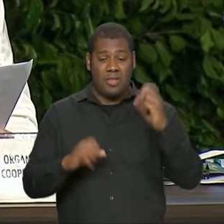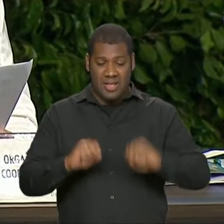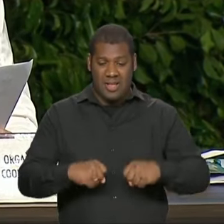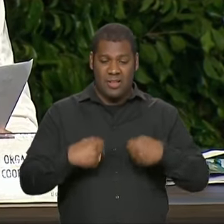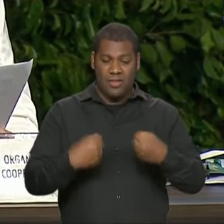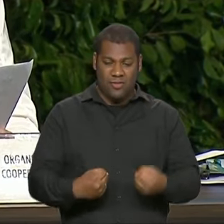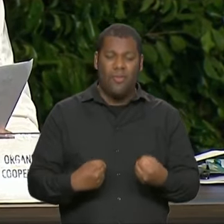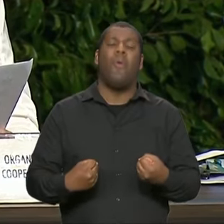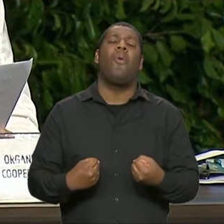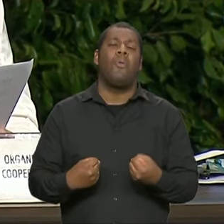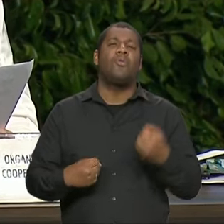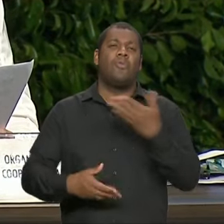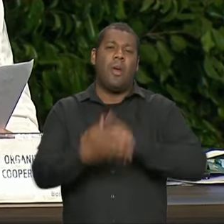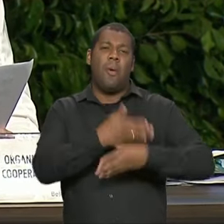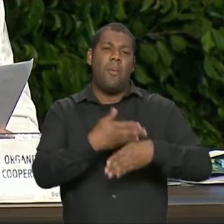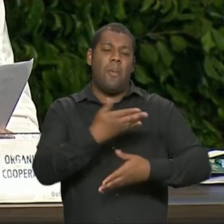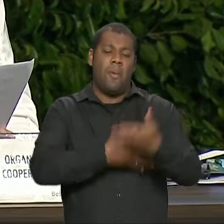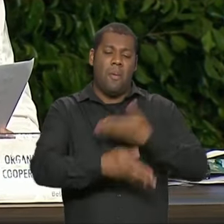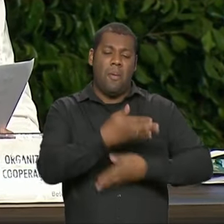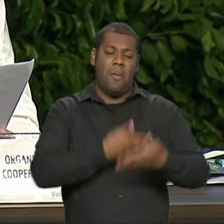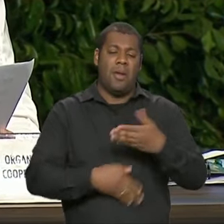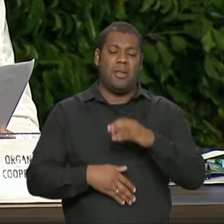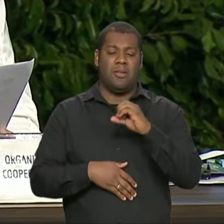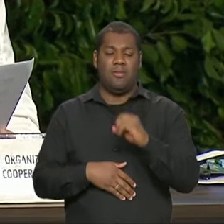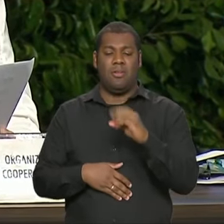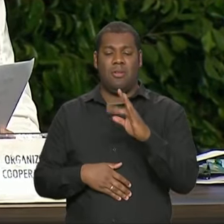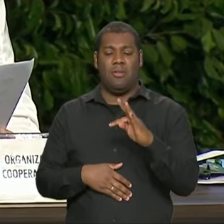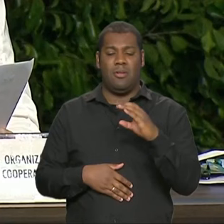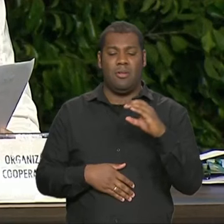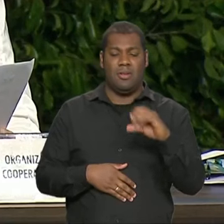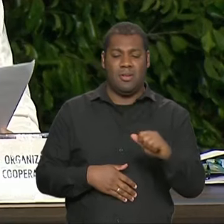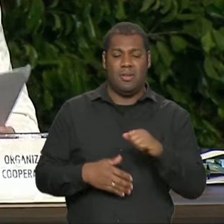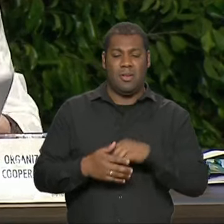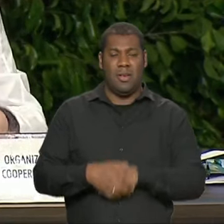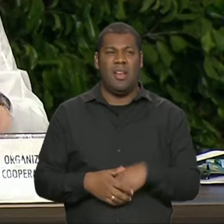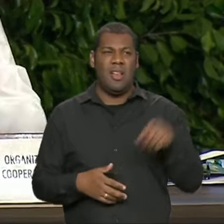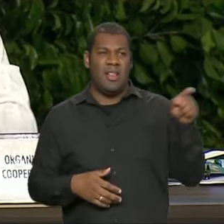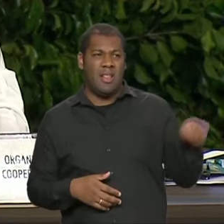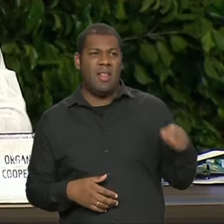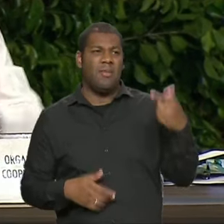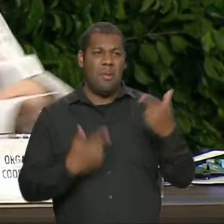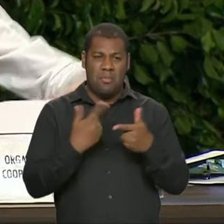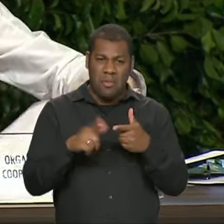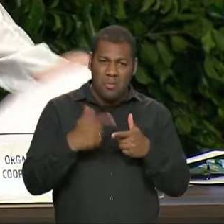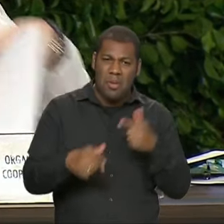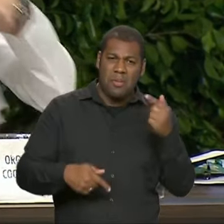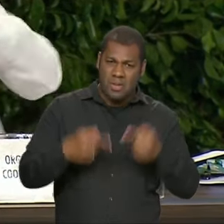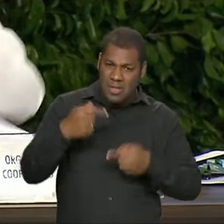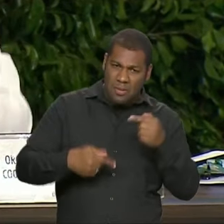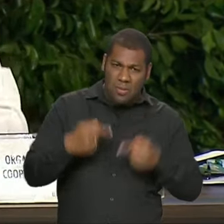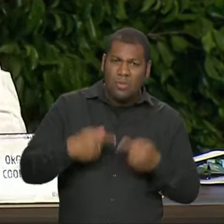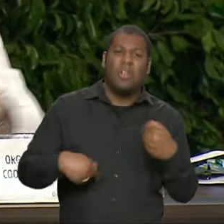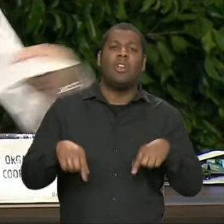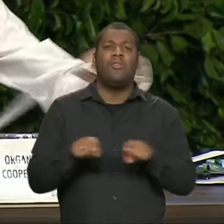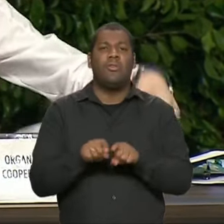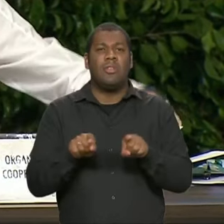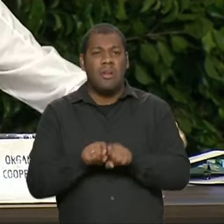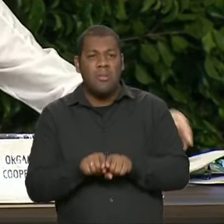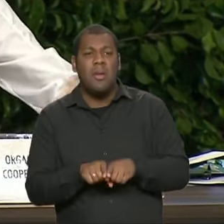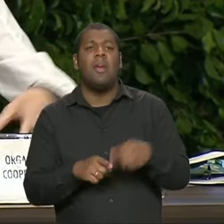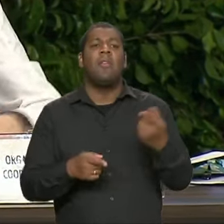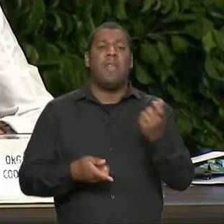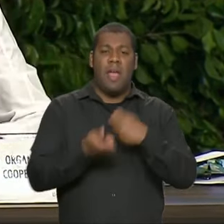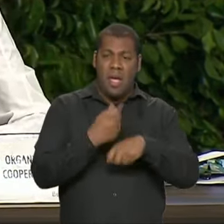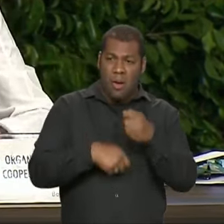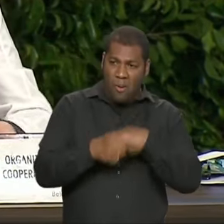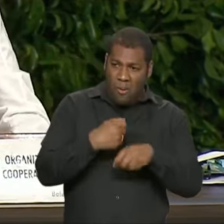órgão vem mostrando seu verdadeiro caráter. Superamos crises políticas, financeiras e também uma pandemia, como foi a